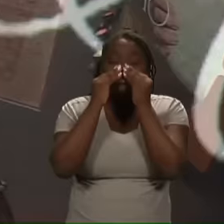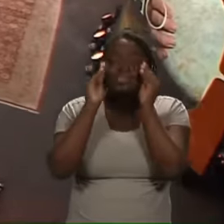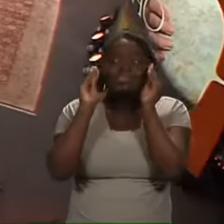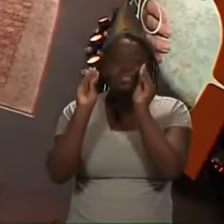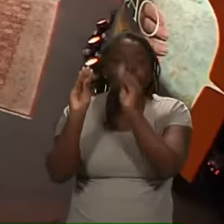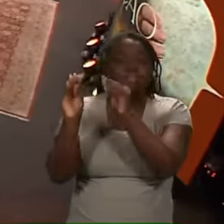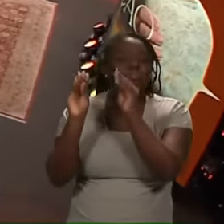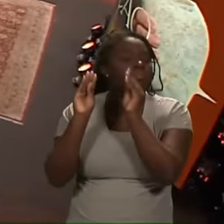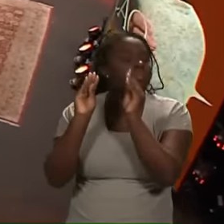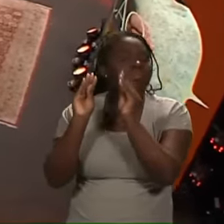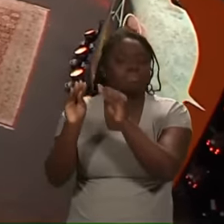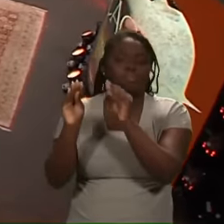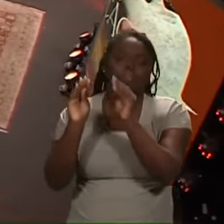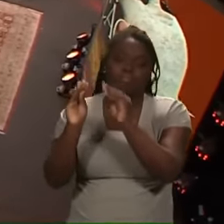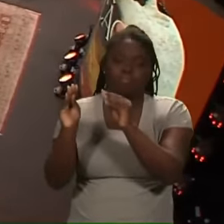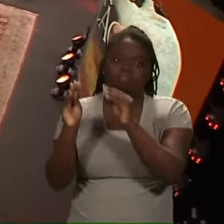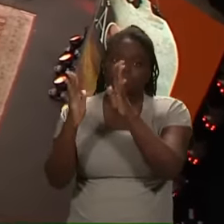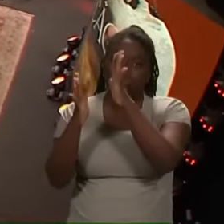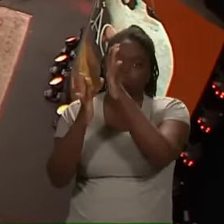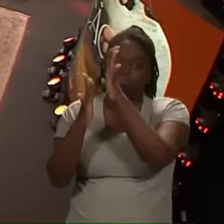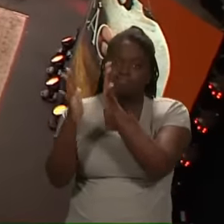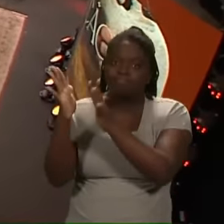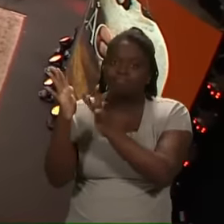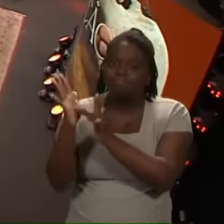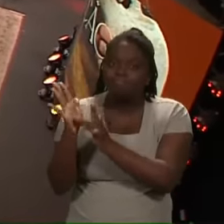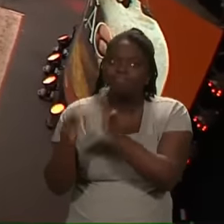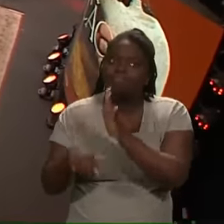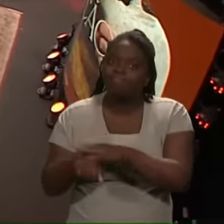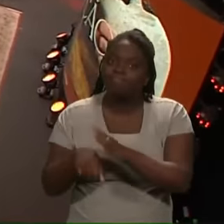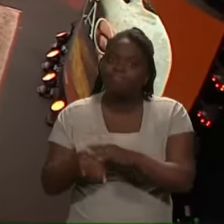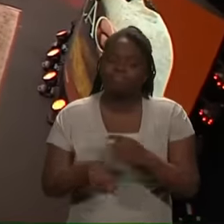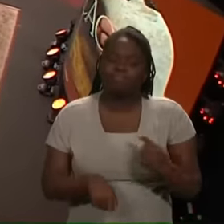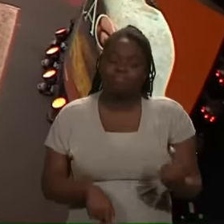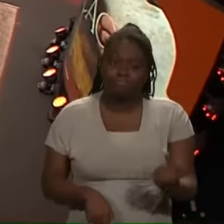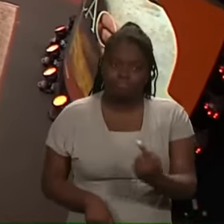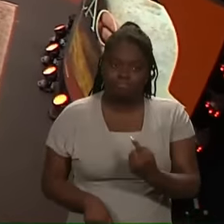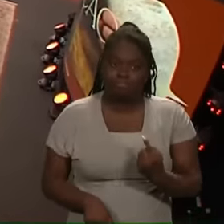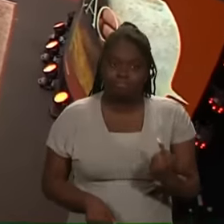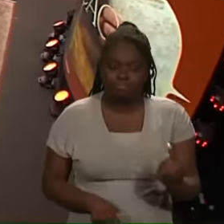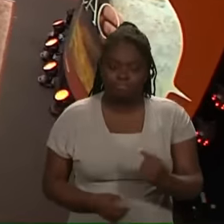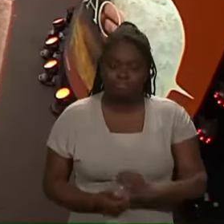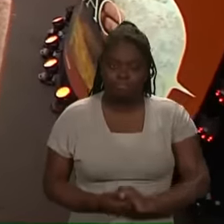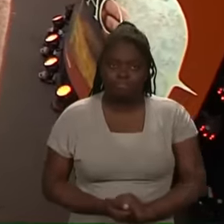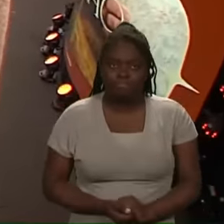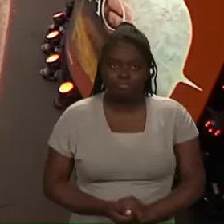desprezar aquilo que o Senhor fez por nós.